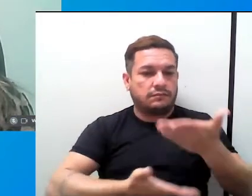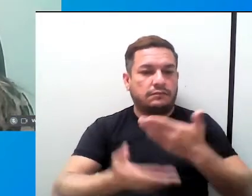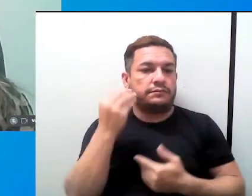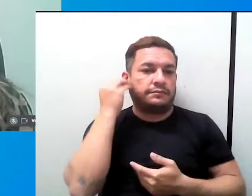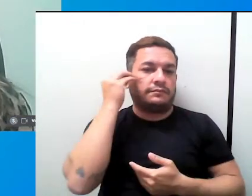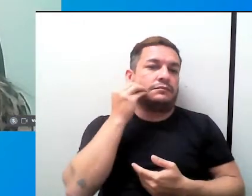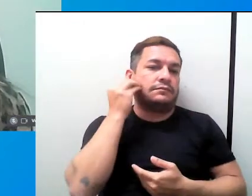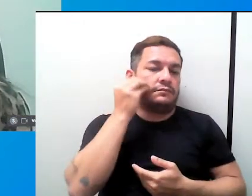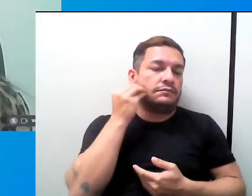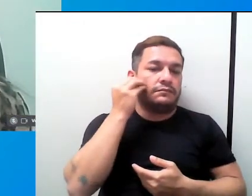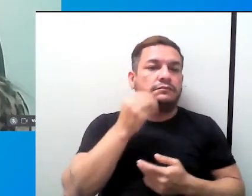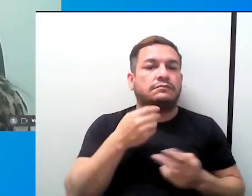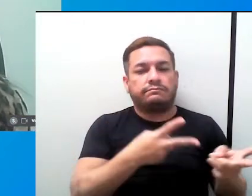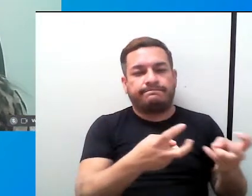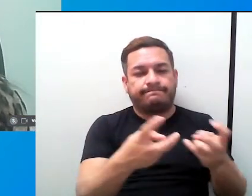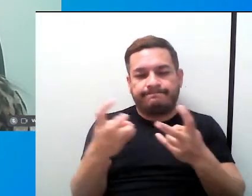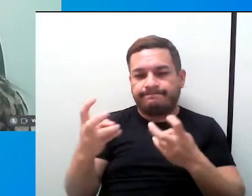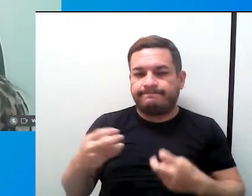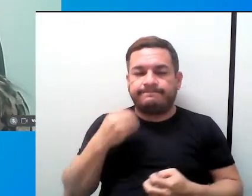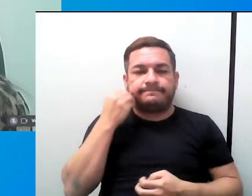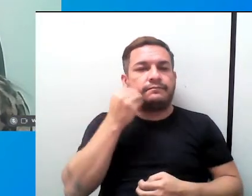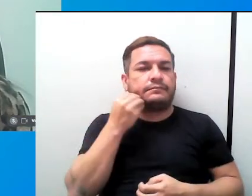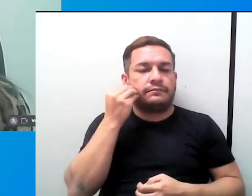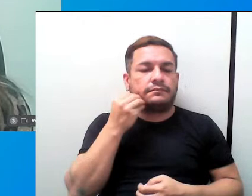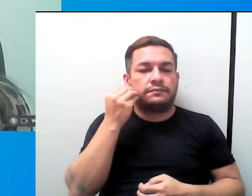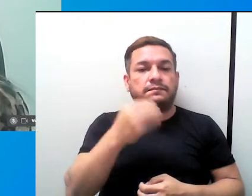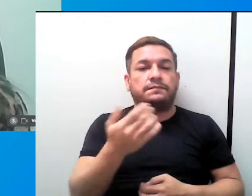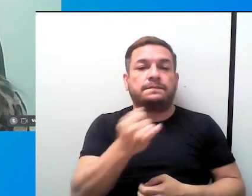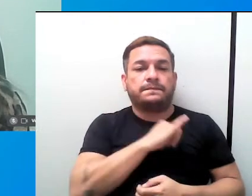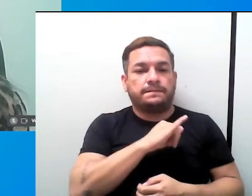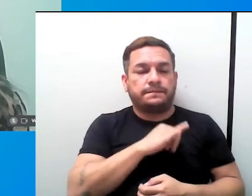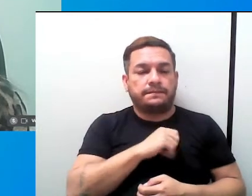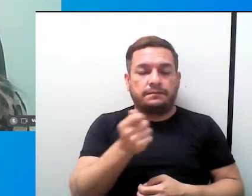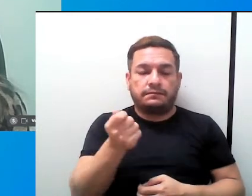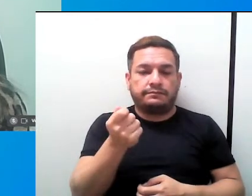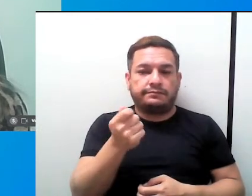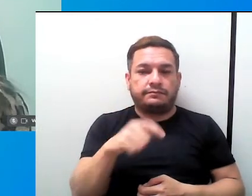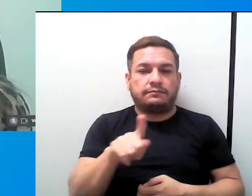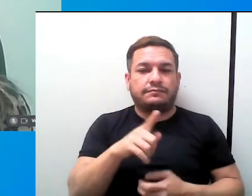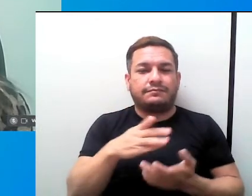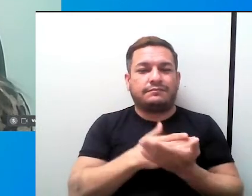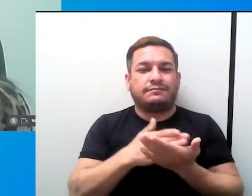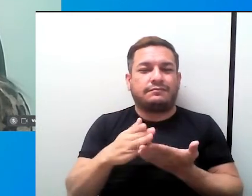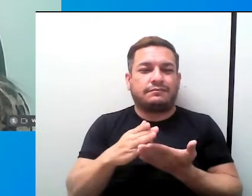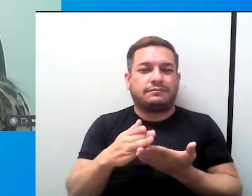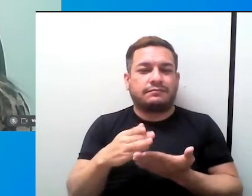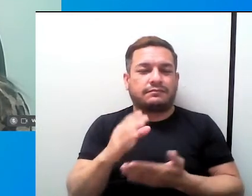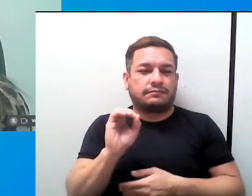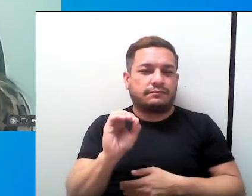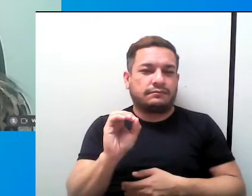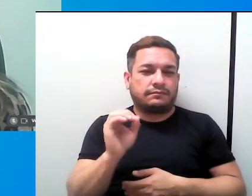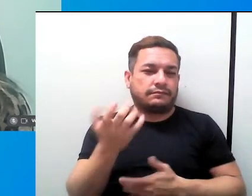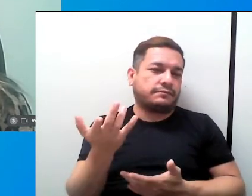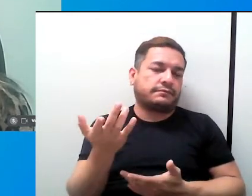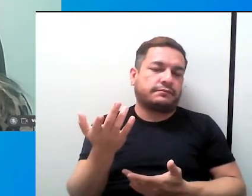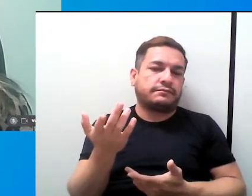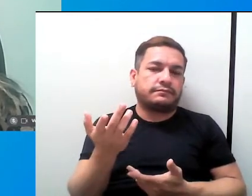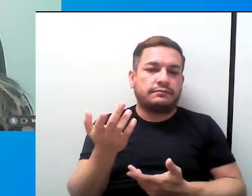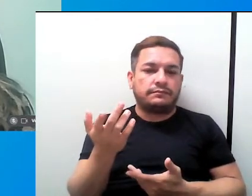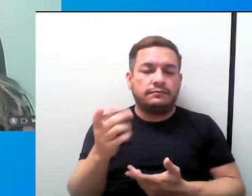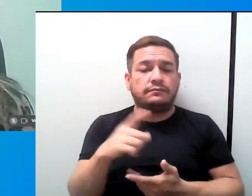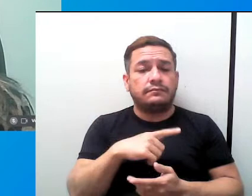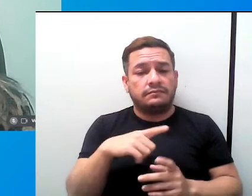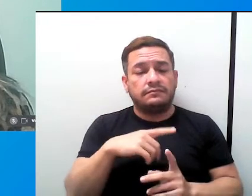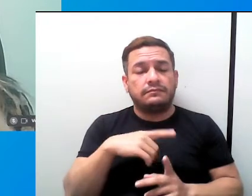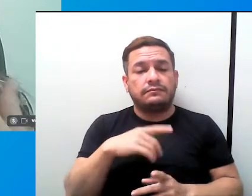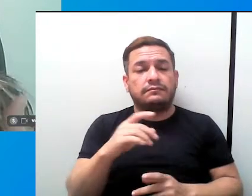a experiência dos outros, e aí o IFAC não precisa começar do zero, não precisa inventar a roda, tem instituições